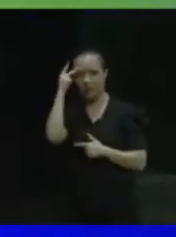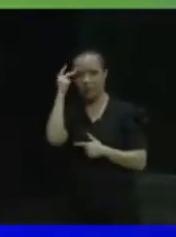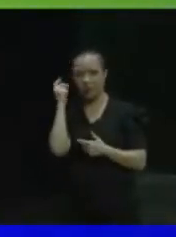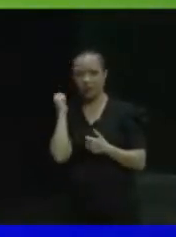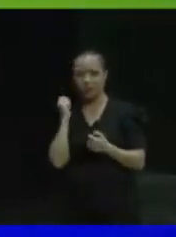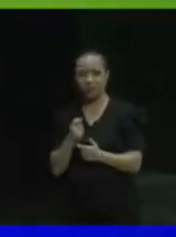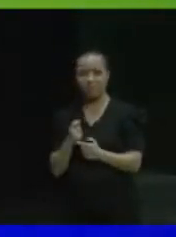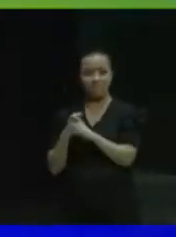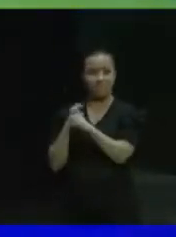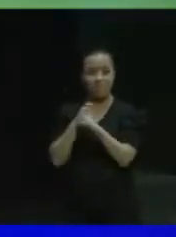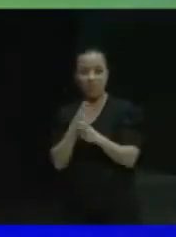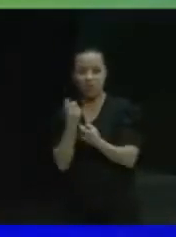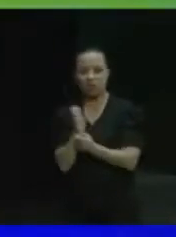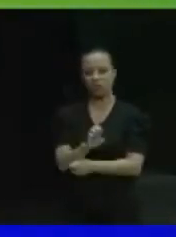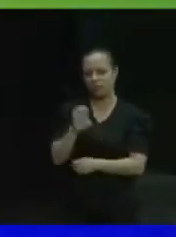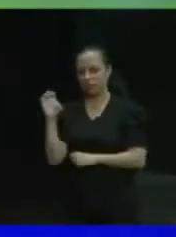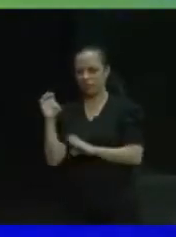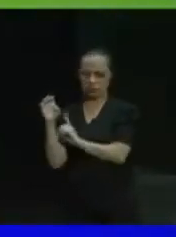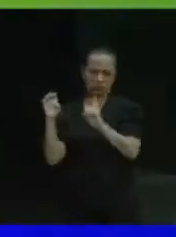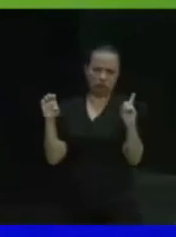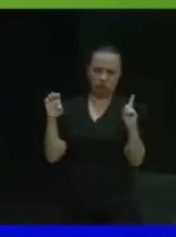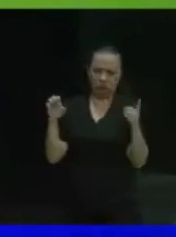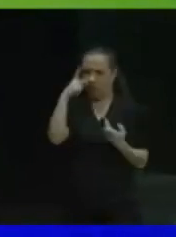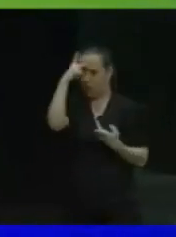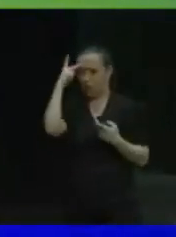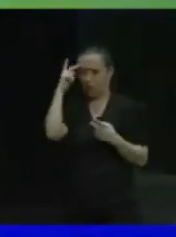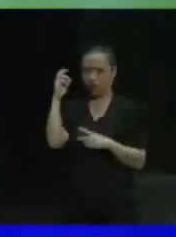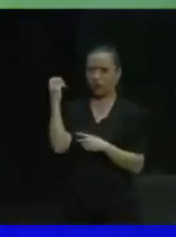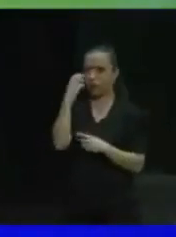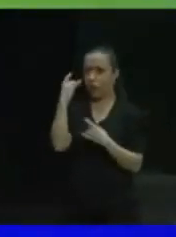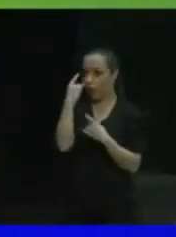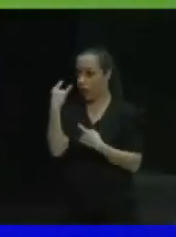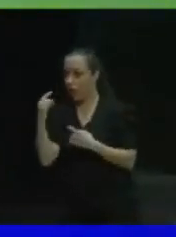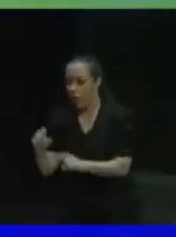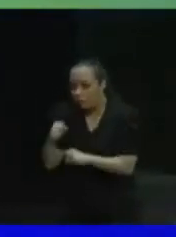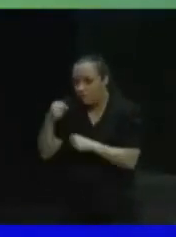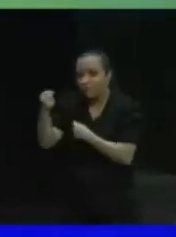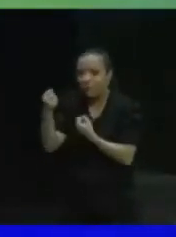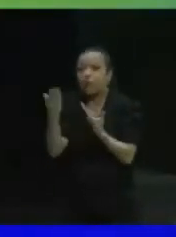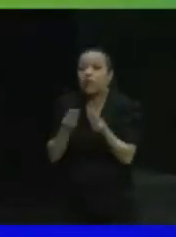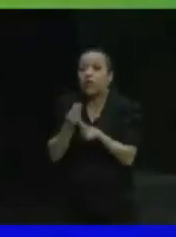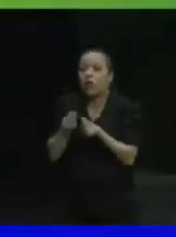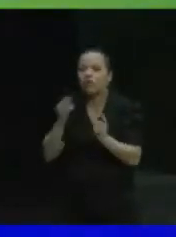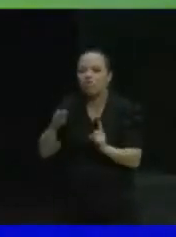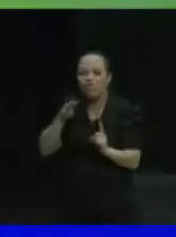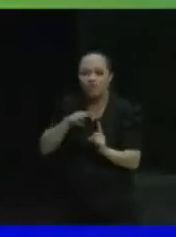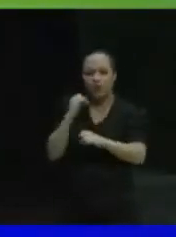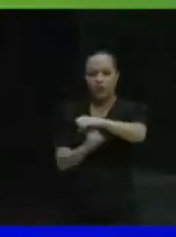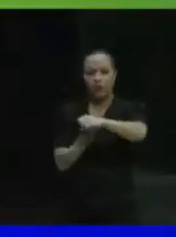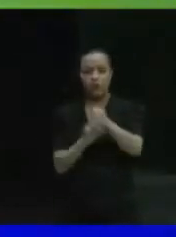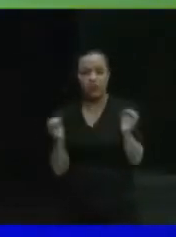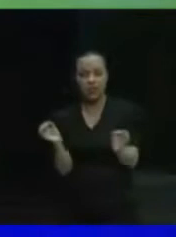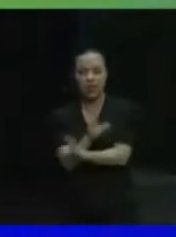ou de direita, pessoas que se iludem com seu poder e passam a ser uma ameaça às instituições e